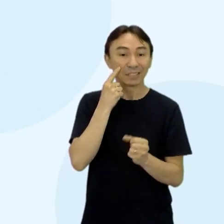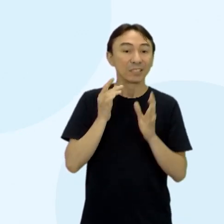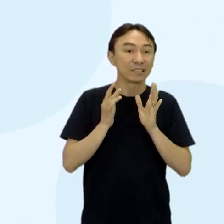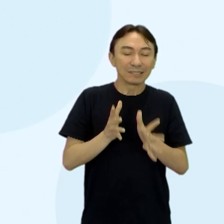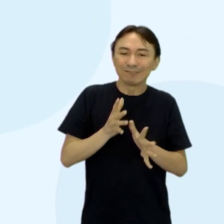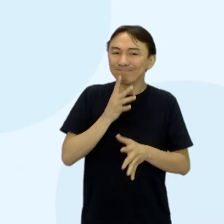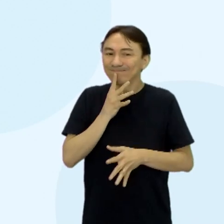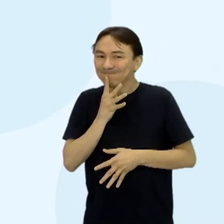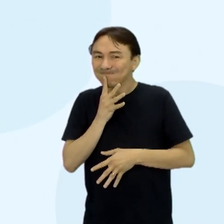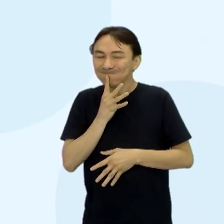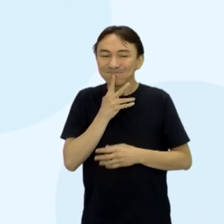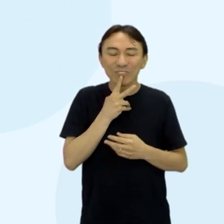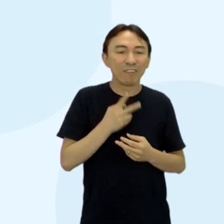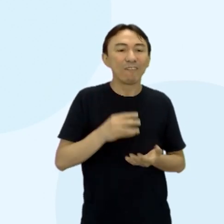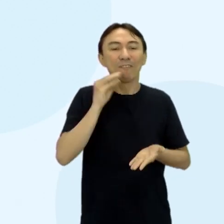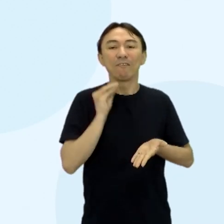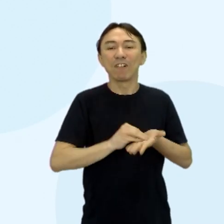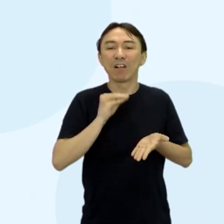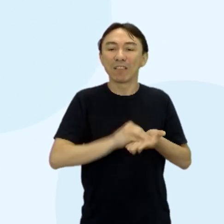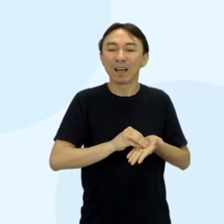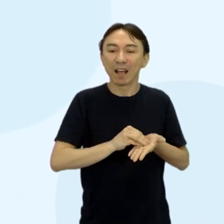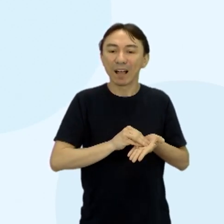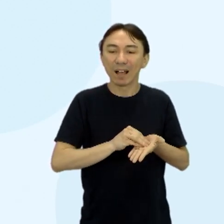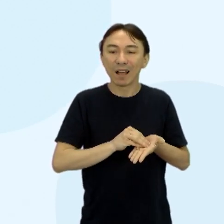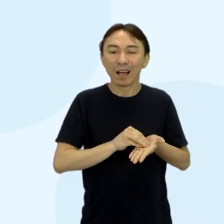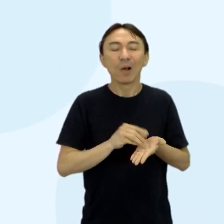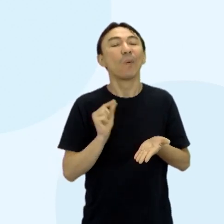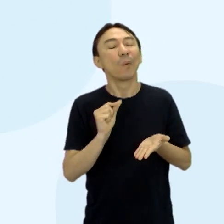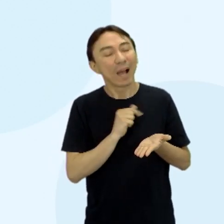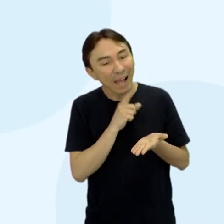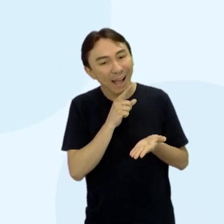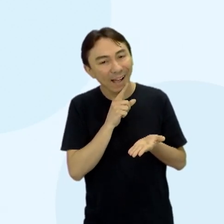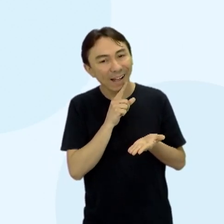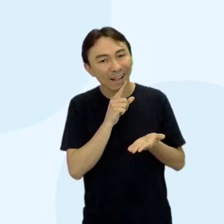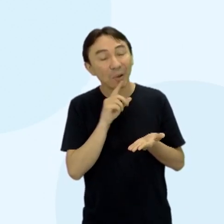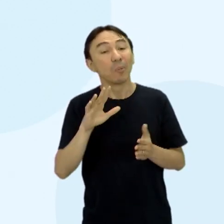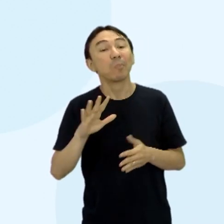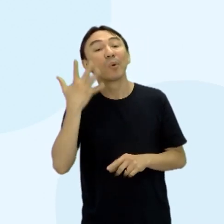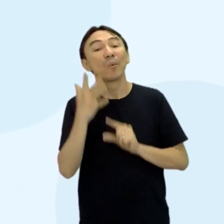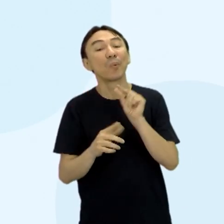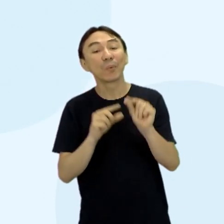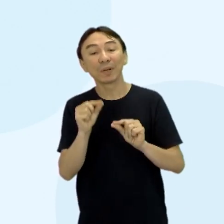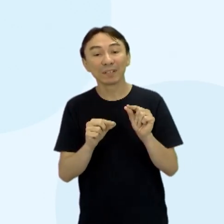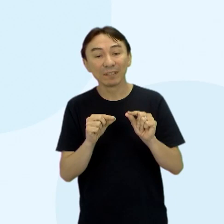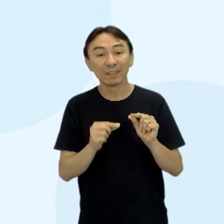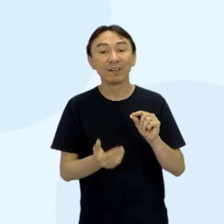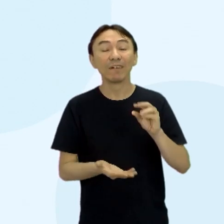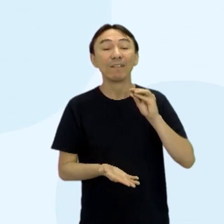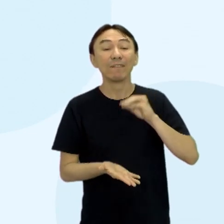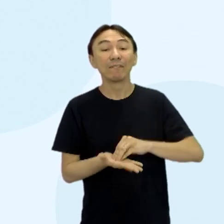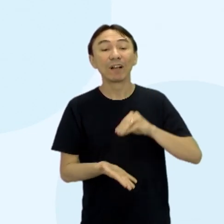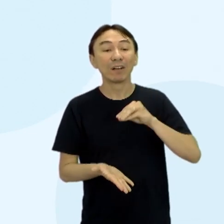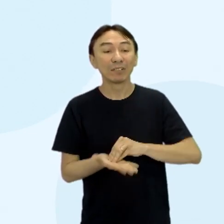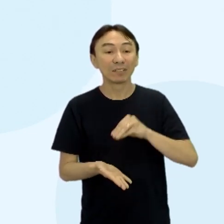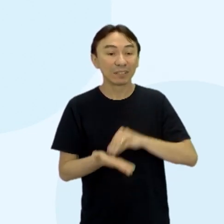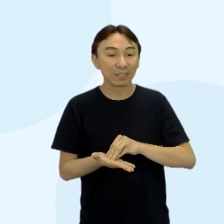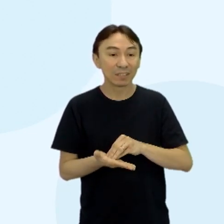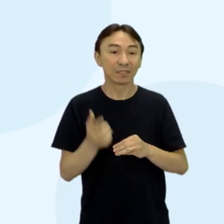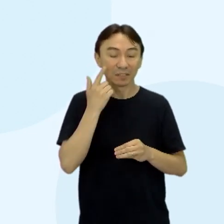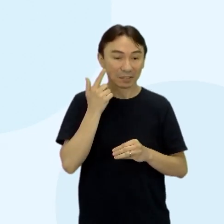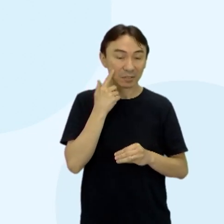faltando alguma coisa nessas armações aí. Sim. Né? Então, o que tá acontecendo, Vivi? Ó, tá faltando um numerozinho